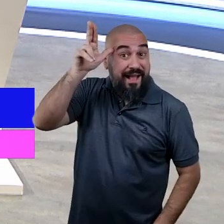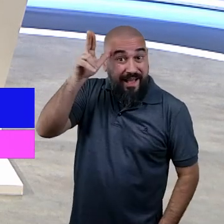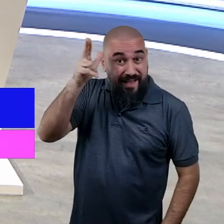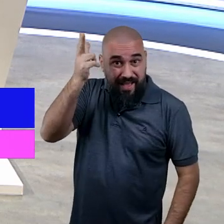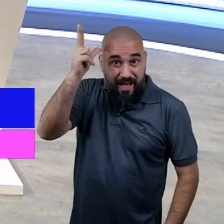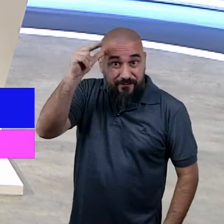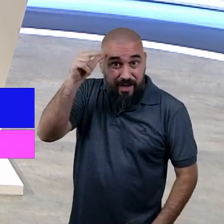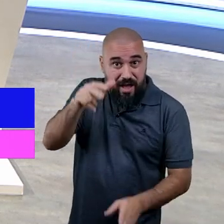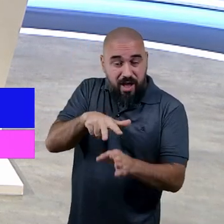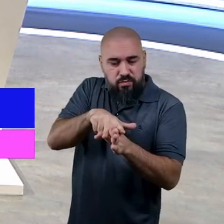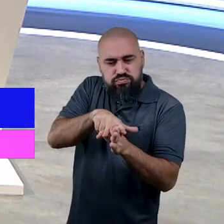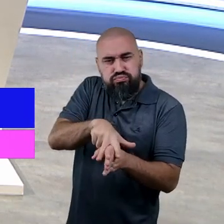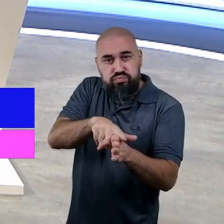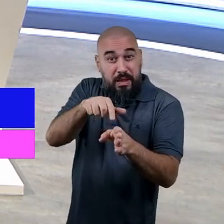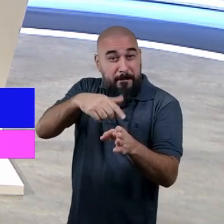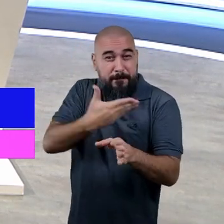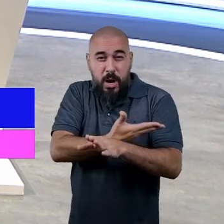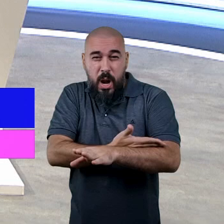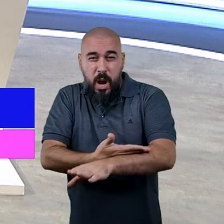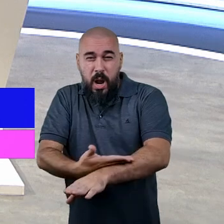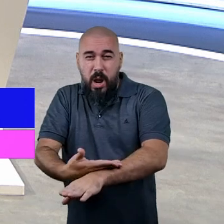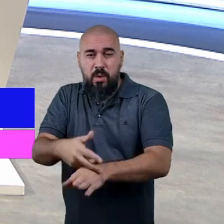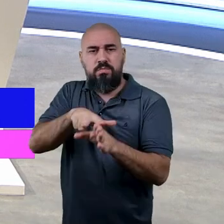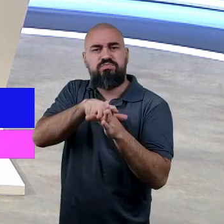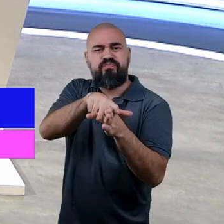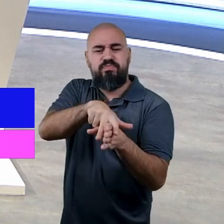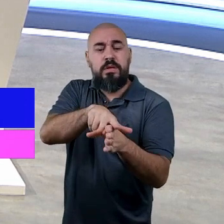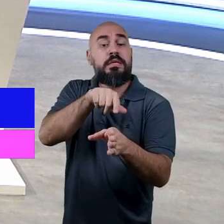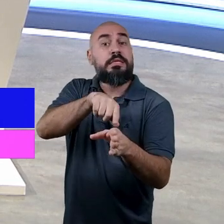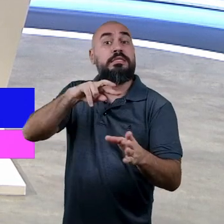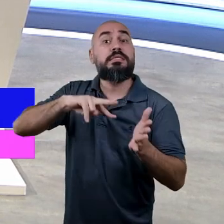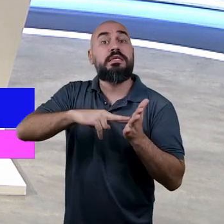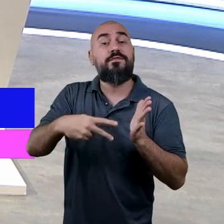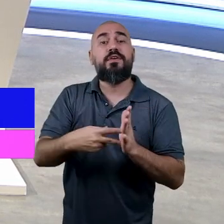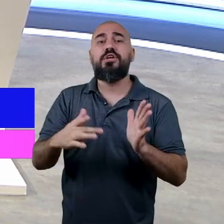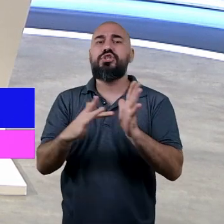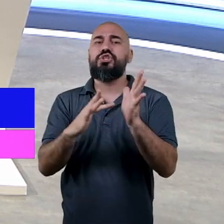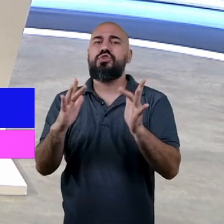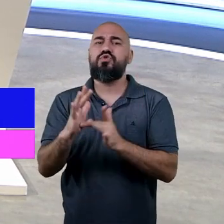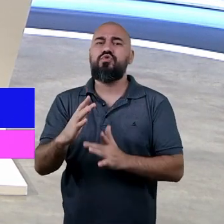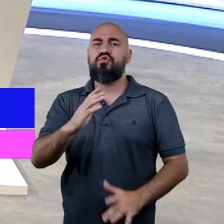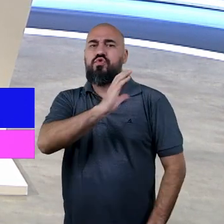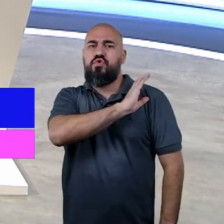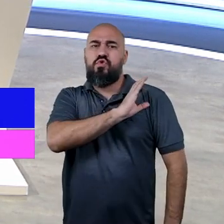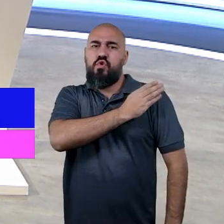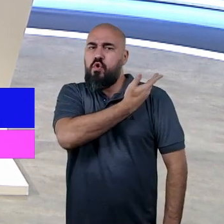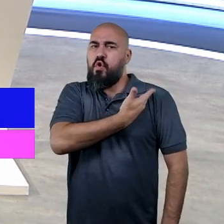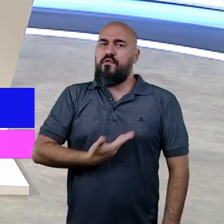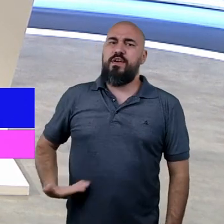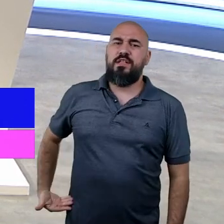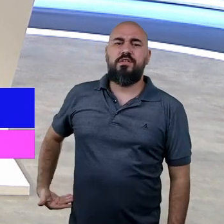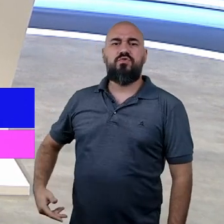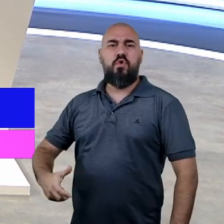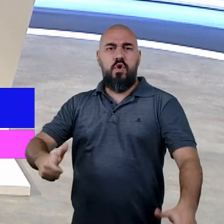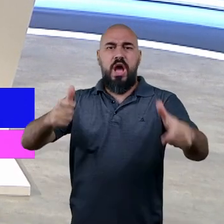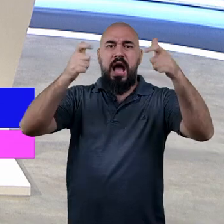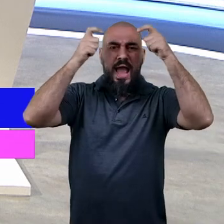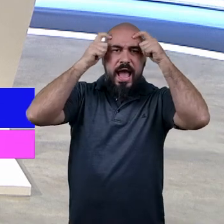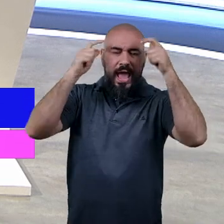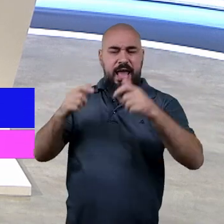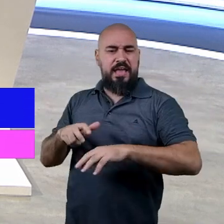sinal de que Jesus Cristo é o nosso Rei. Ele vem como o governador de todo o universo.